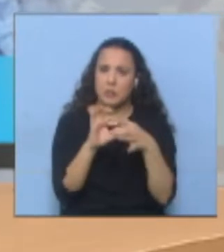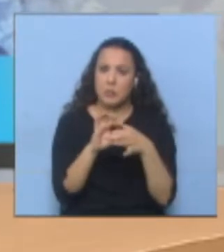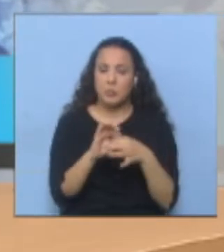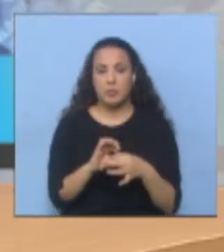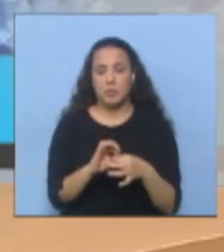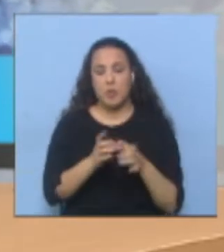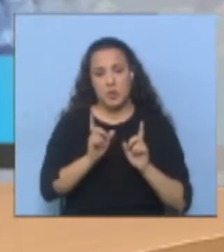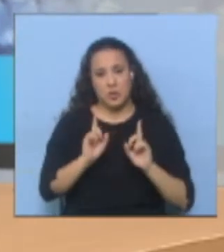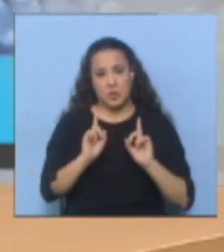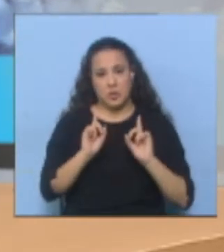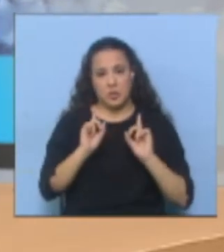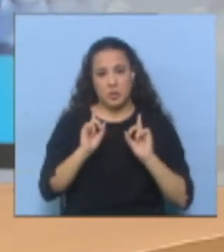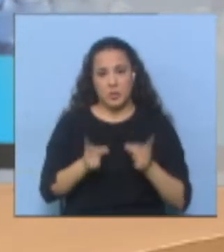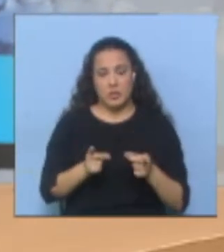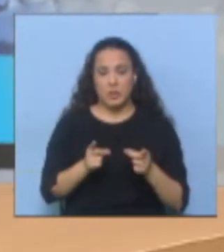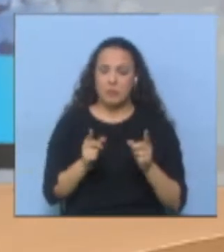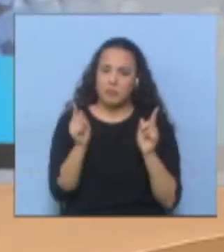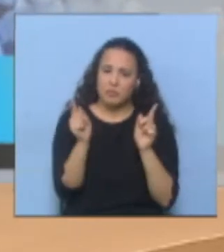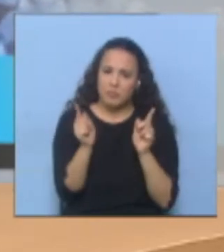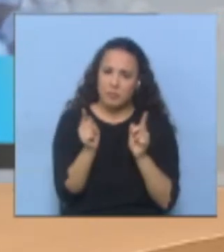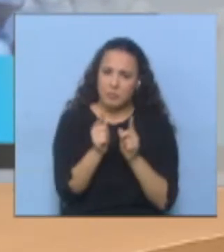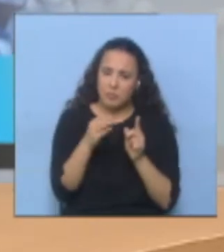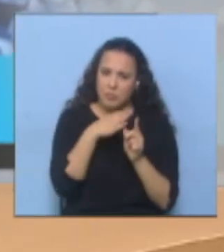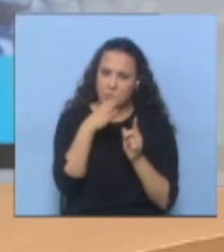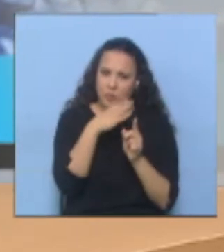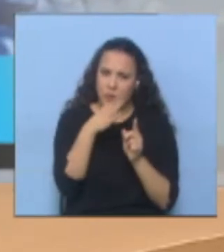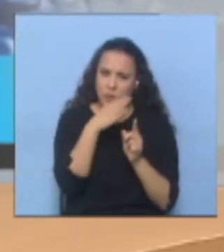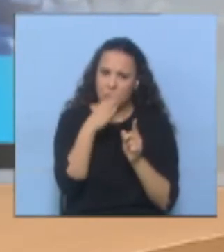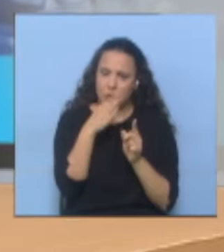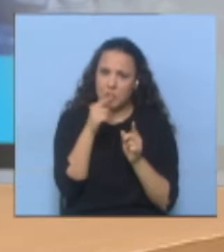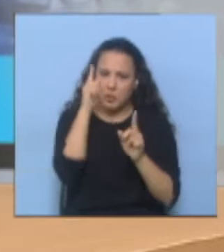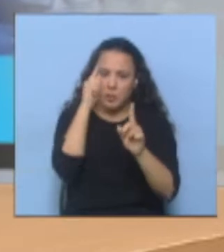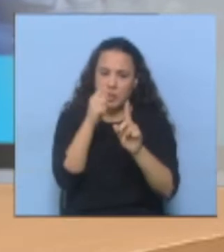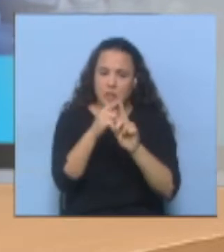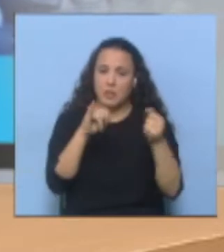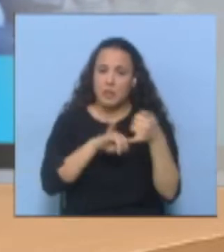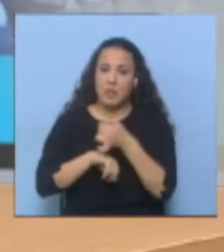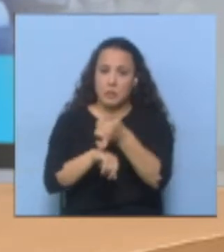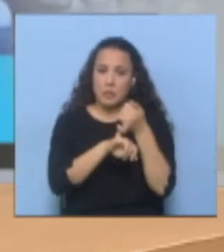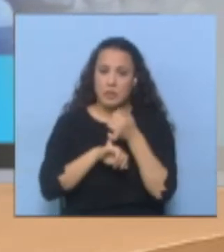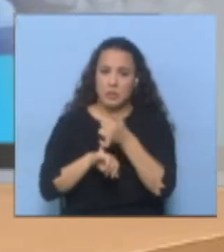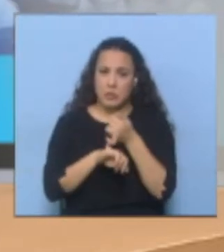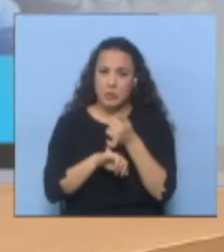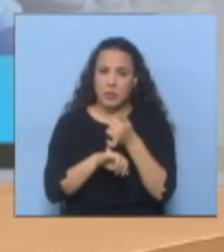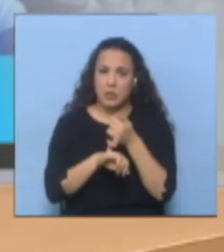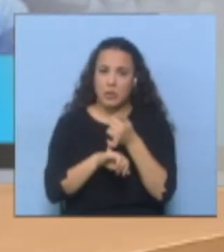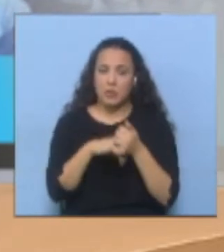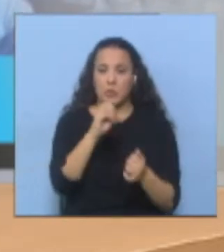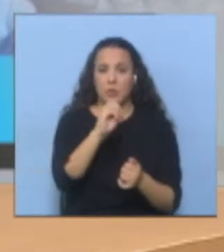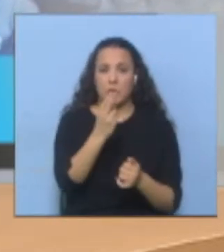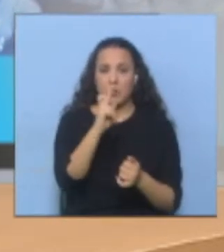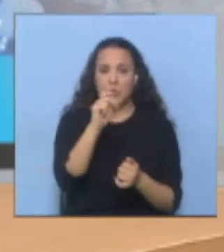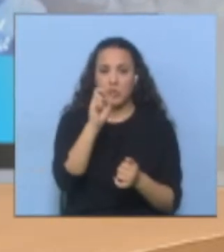Iniciando por aquilo que é uma pequena explicação, uma breve explicação sobre aquilo que é a Associação Empresarial Ora em Fátima, denominada